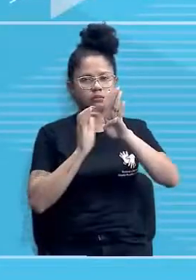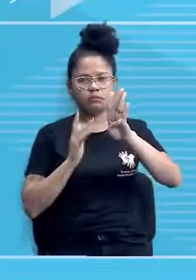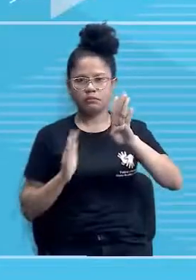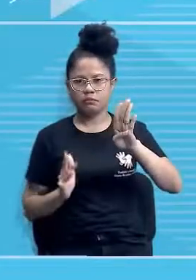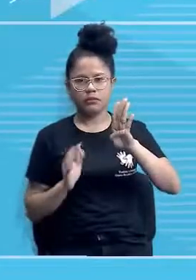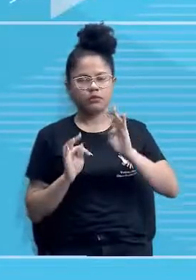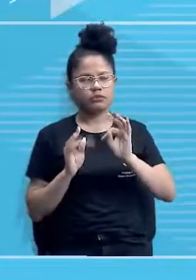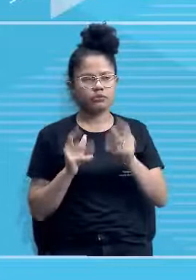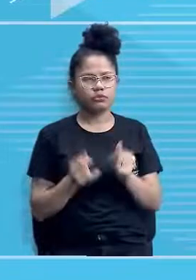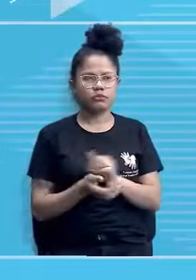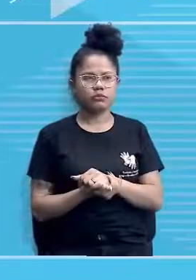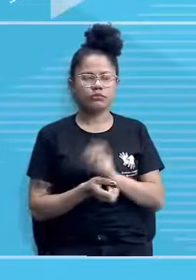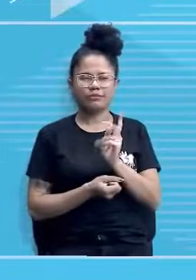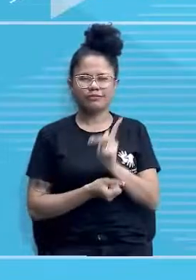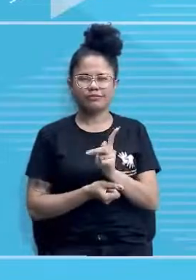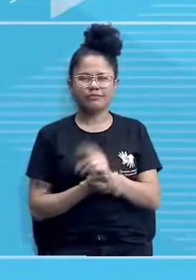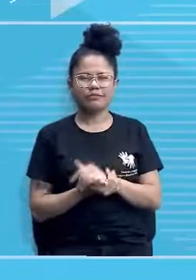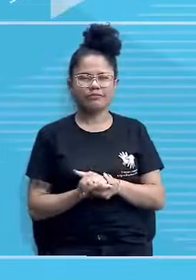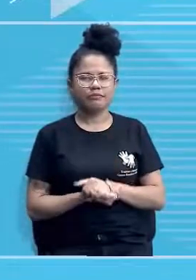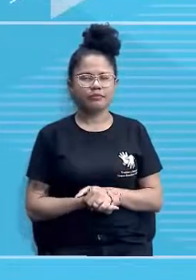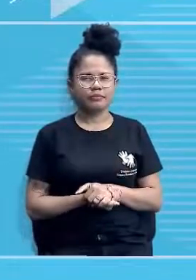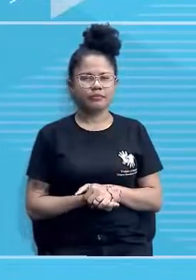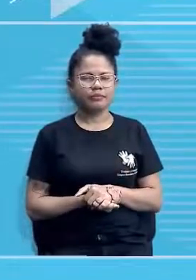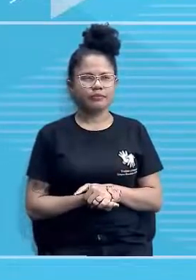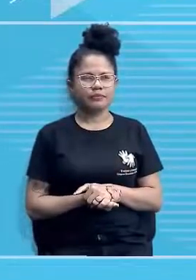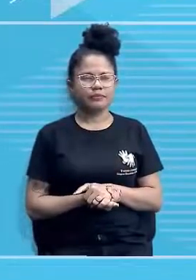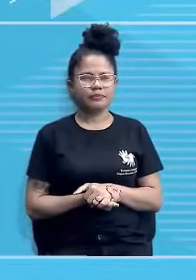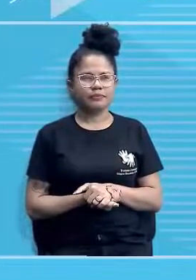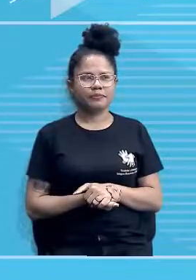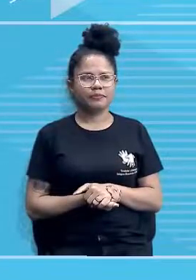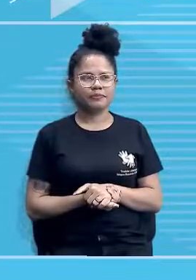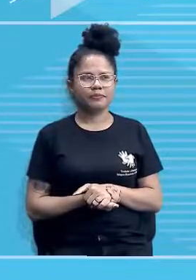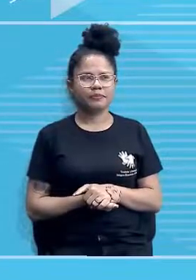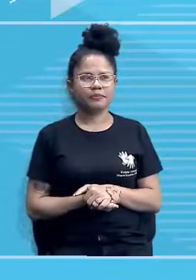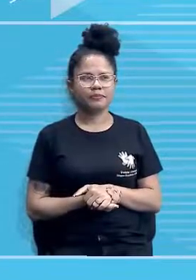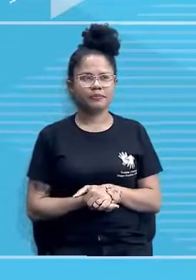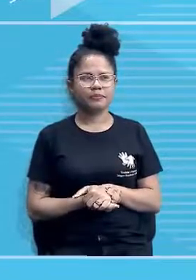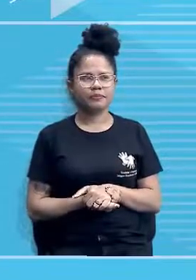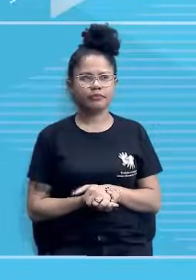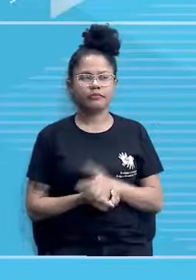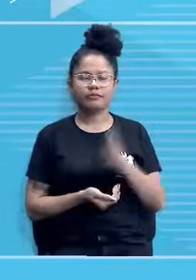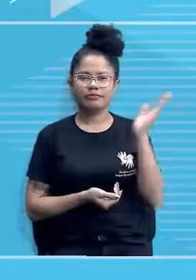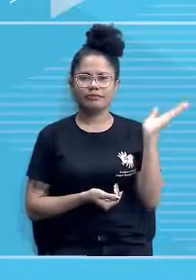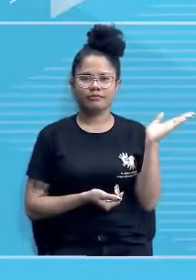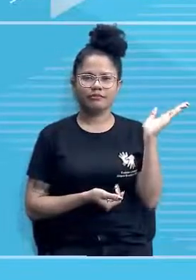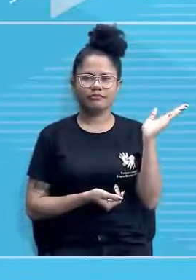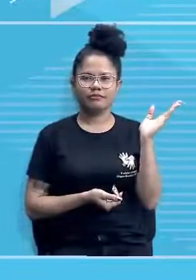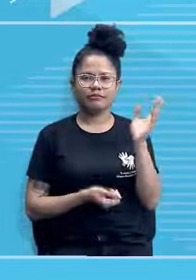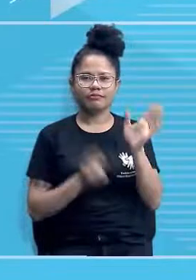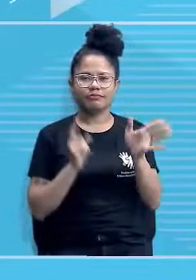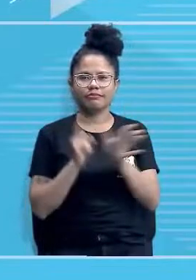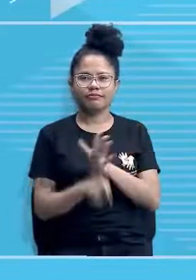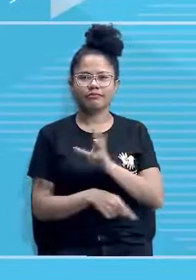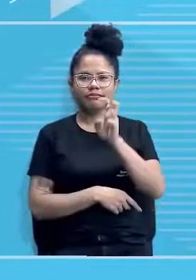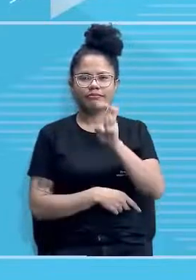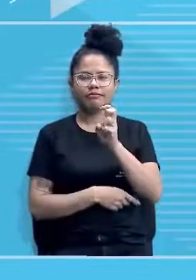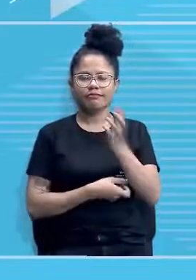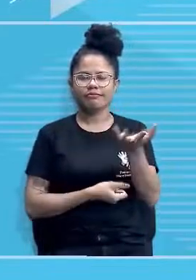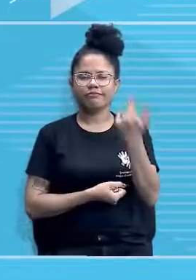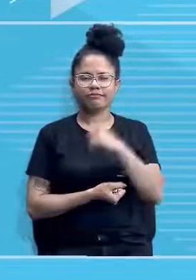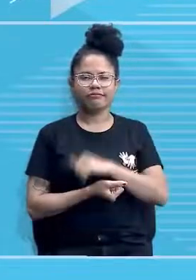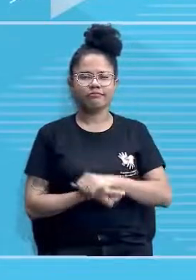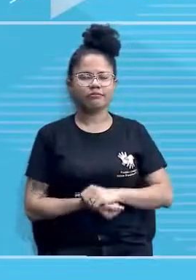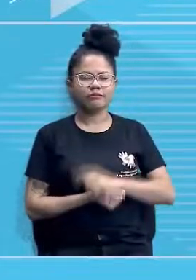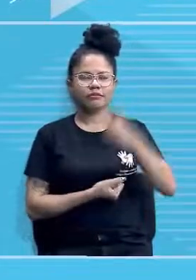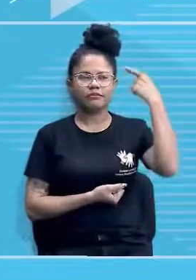aí é perfeito Oi e a questão cinco vamos refletir aqui